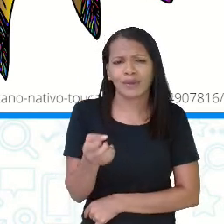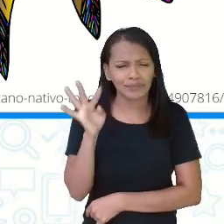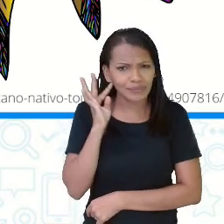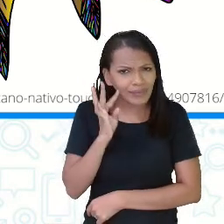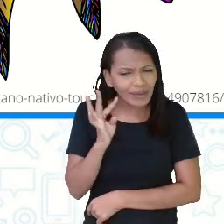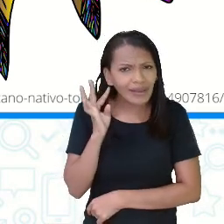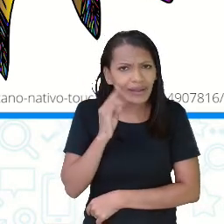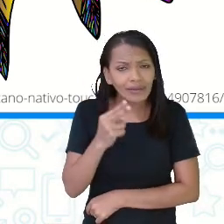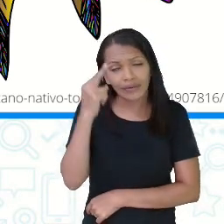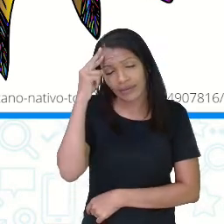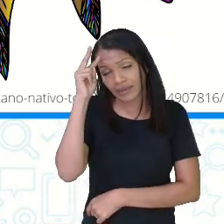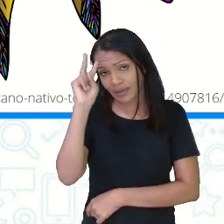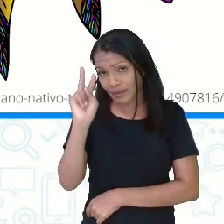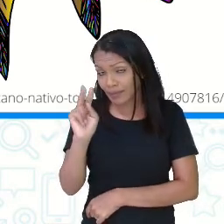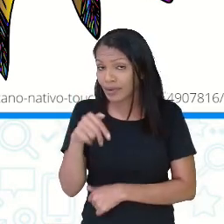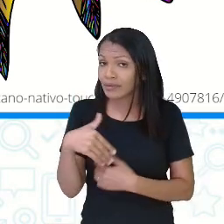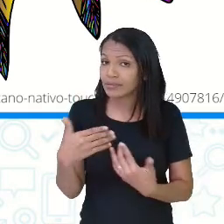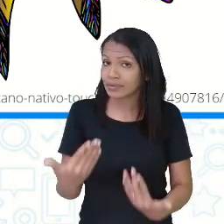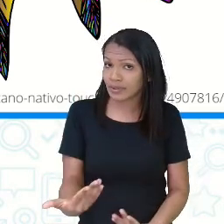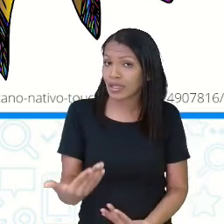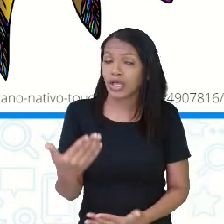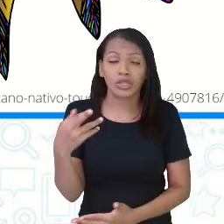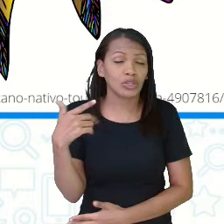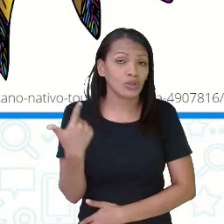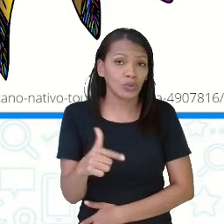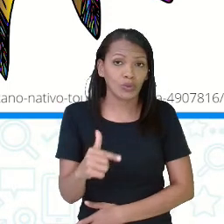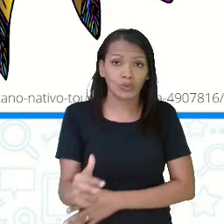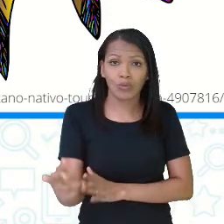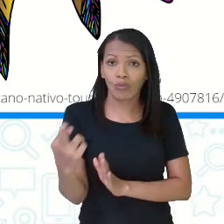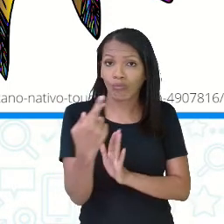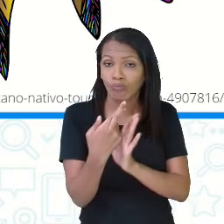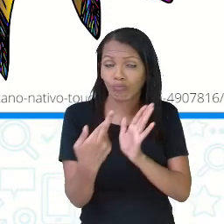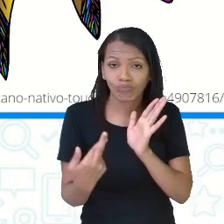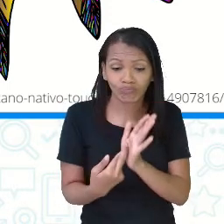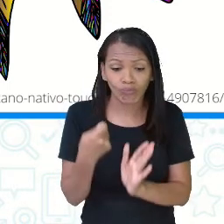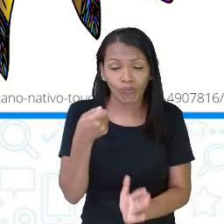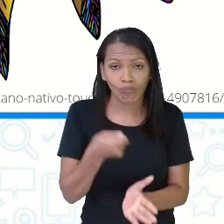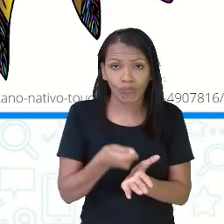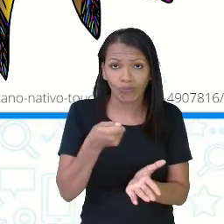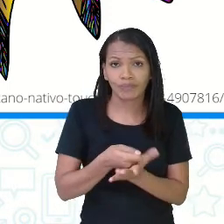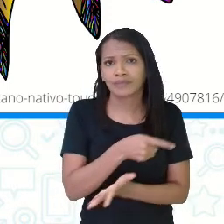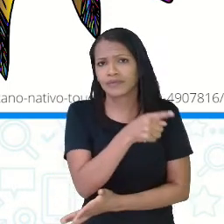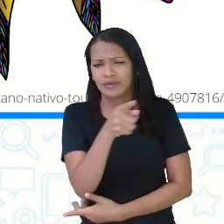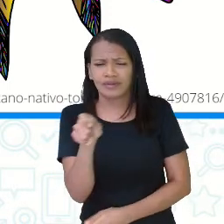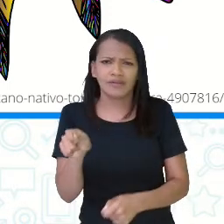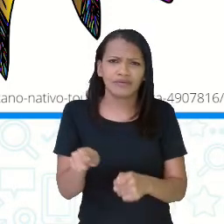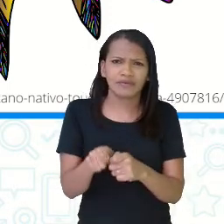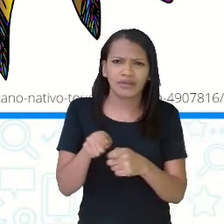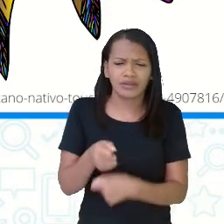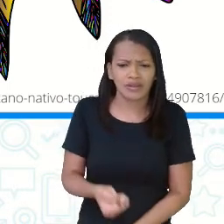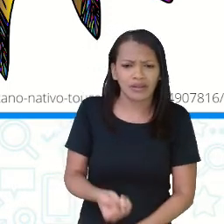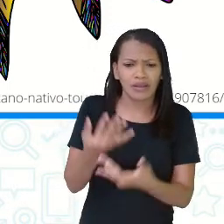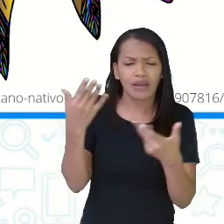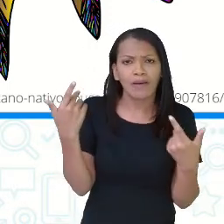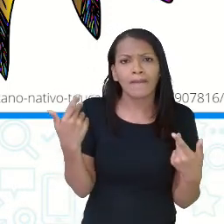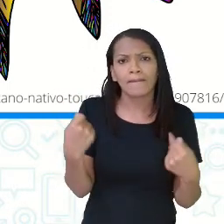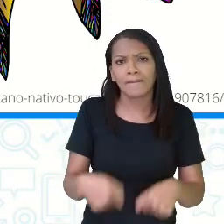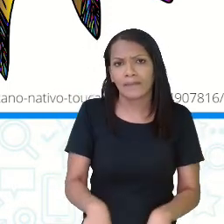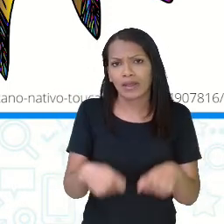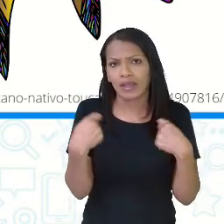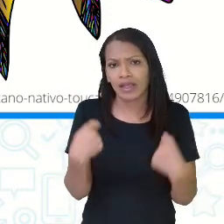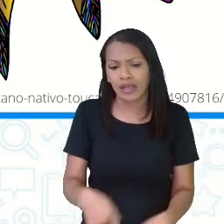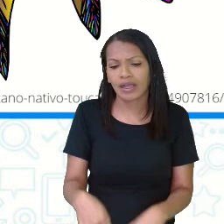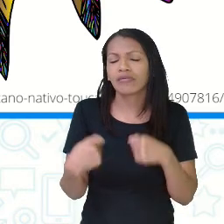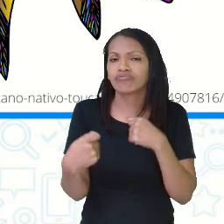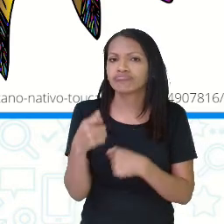legal. Lembrando que não tem uma regra assim engessada, que você, para fazer um poema, precisa fazer com